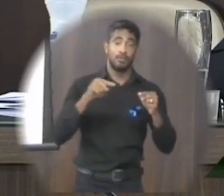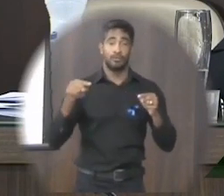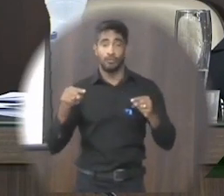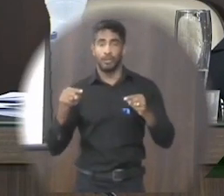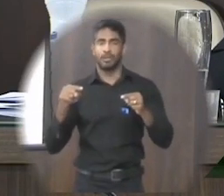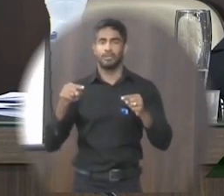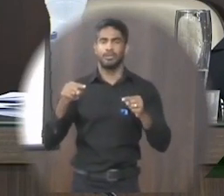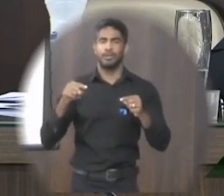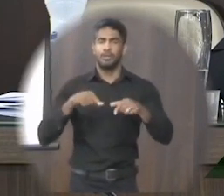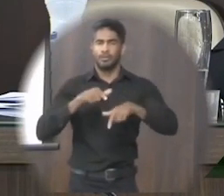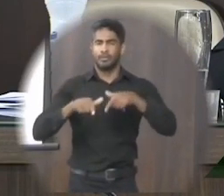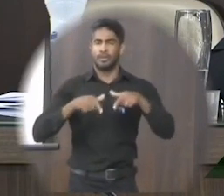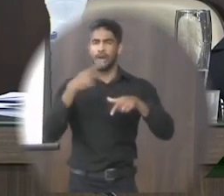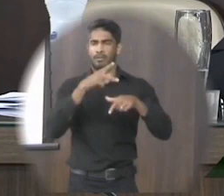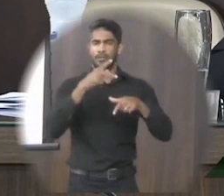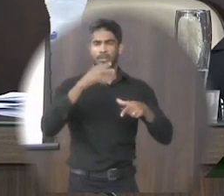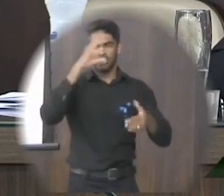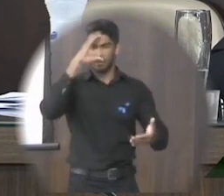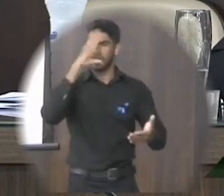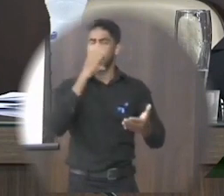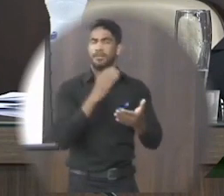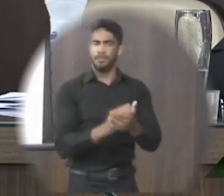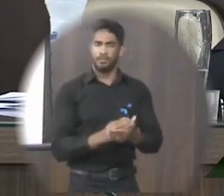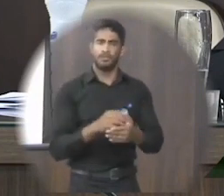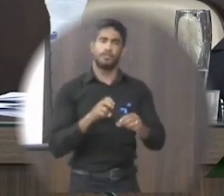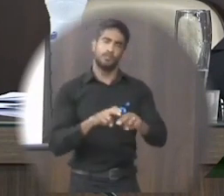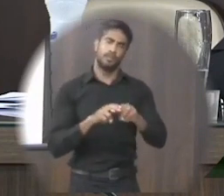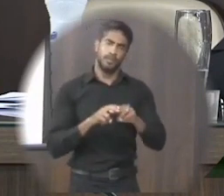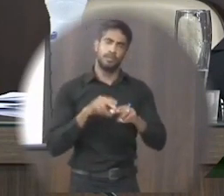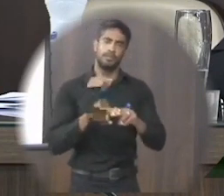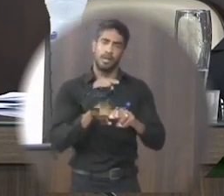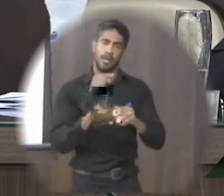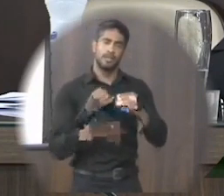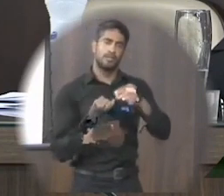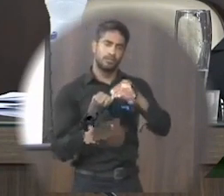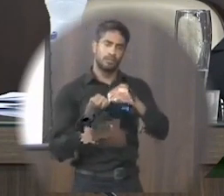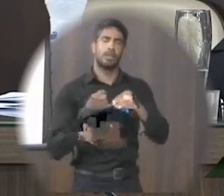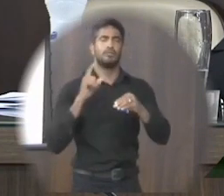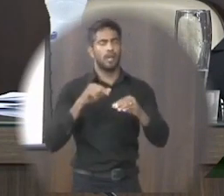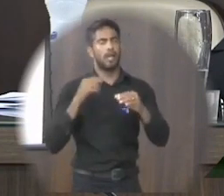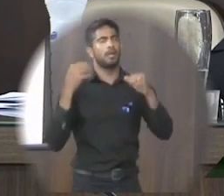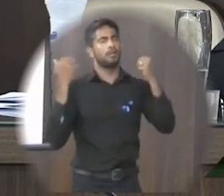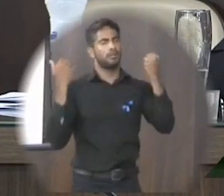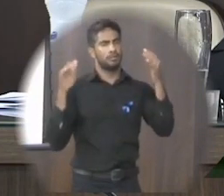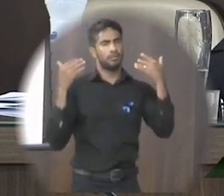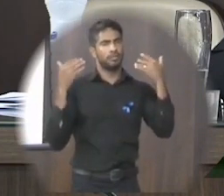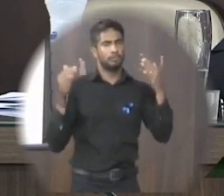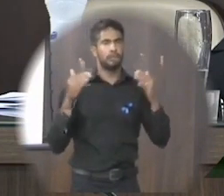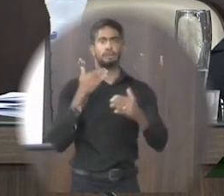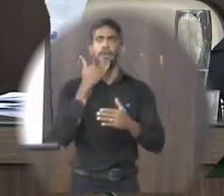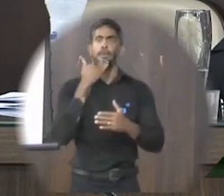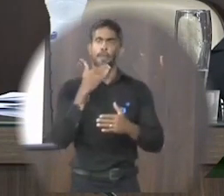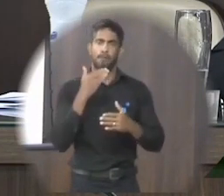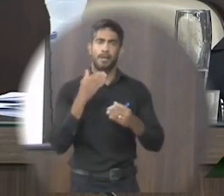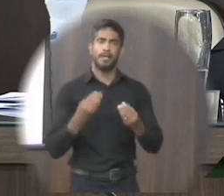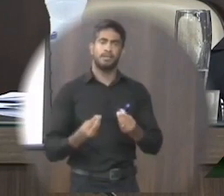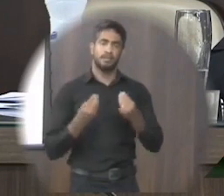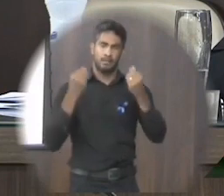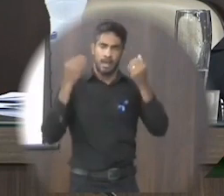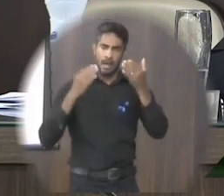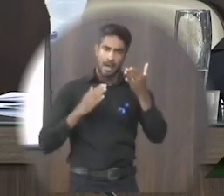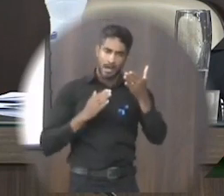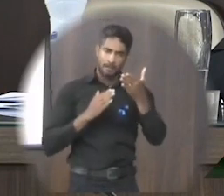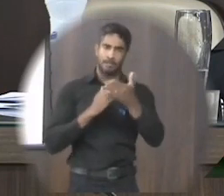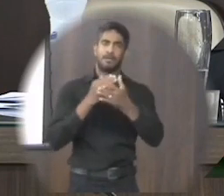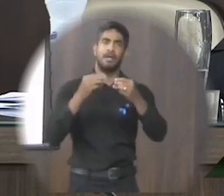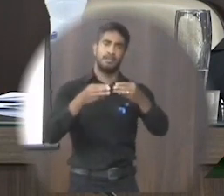dos criminosos. Isto posto, as duas instituições aqui referenciadas são dignas de aplauso. Solicito que, sendo aprovada, tal